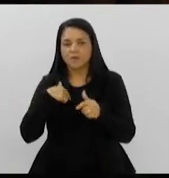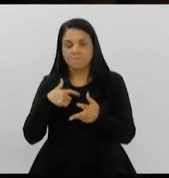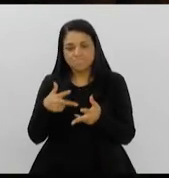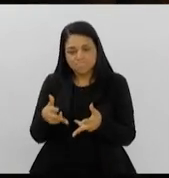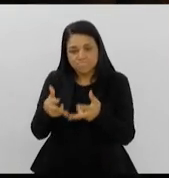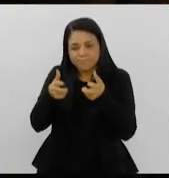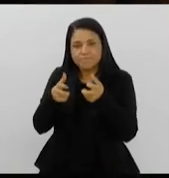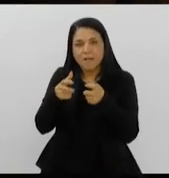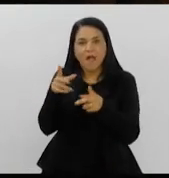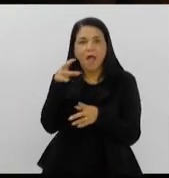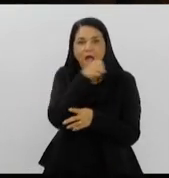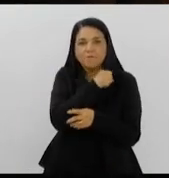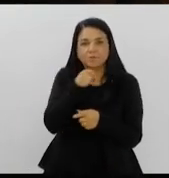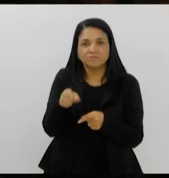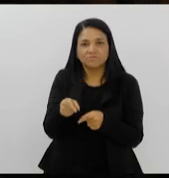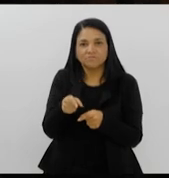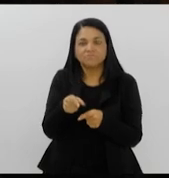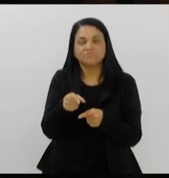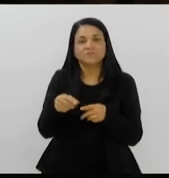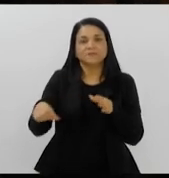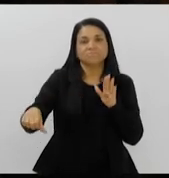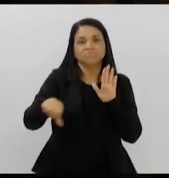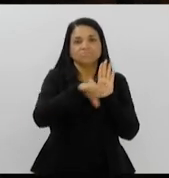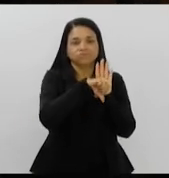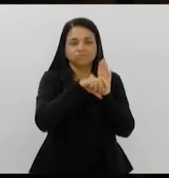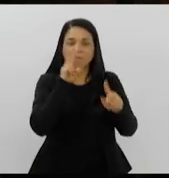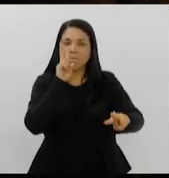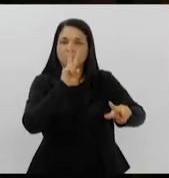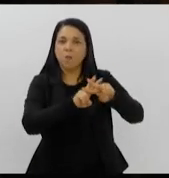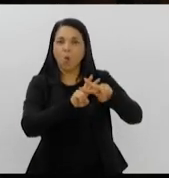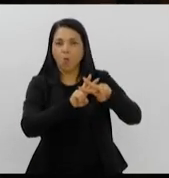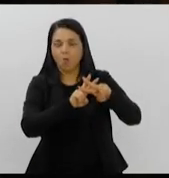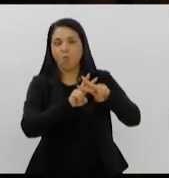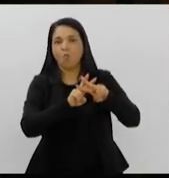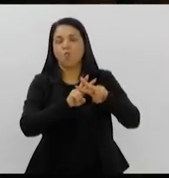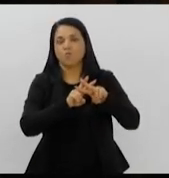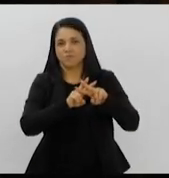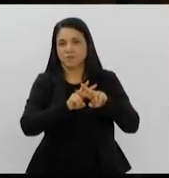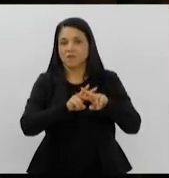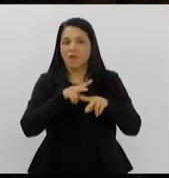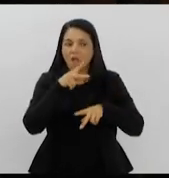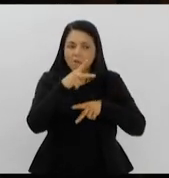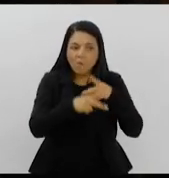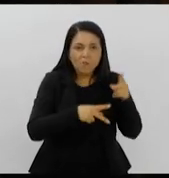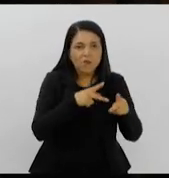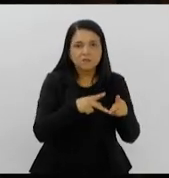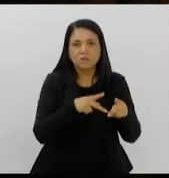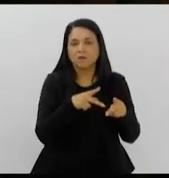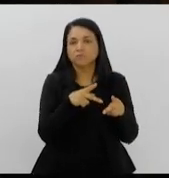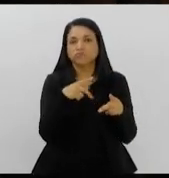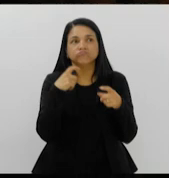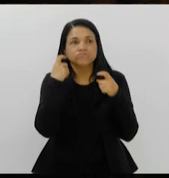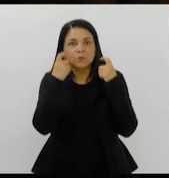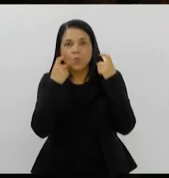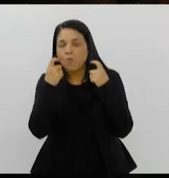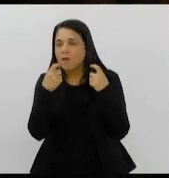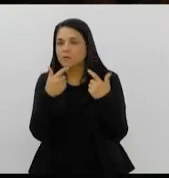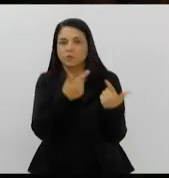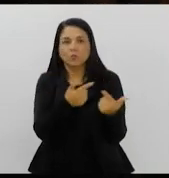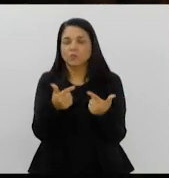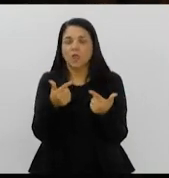rápido possível esses marginais que vêm tirando o sono da população iguaçuana. Eu não posso também aqui,